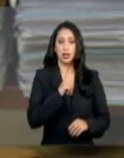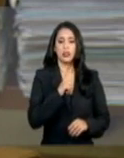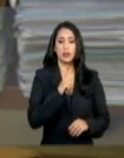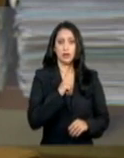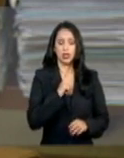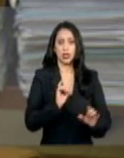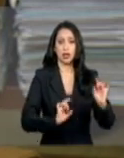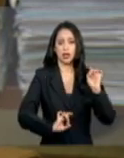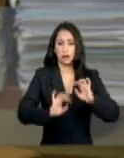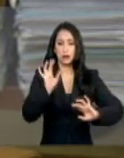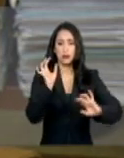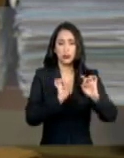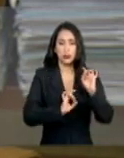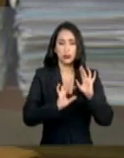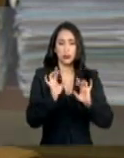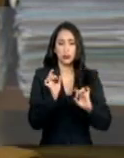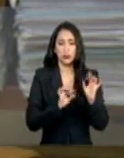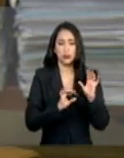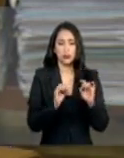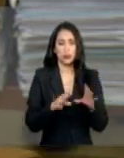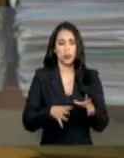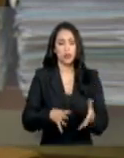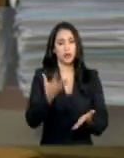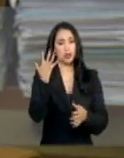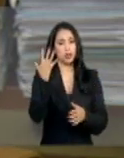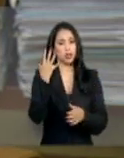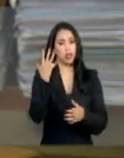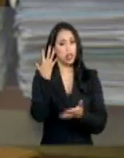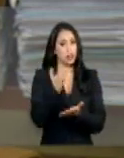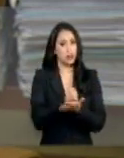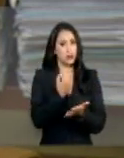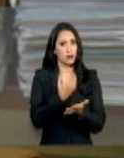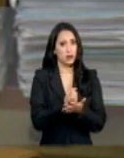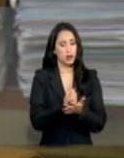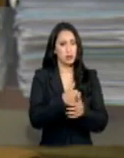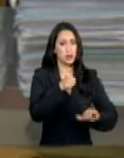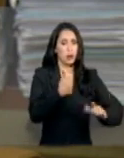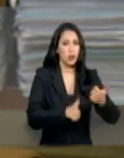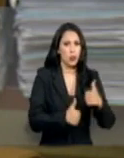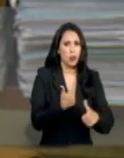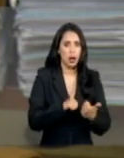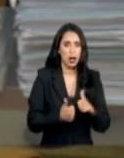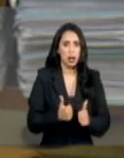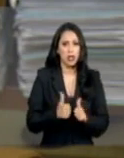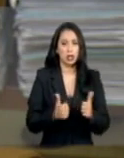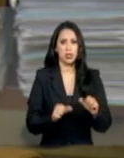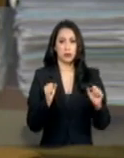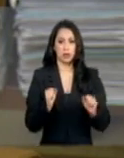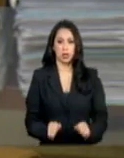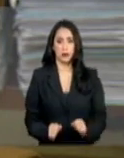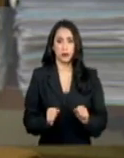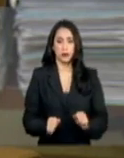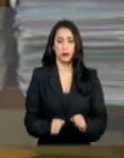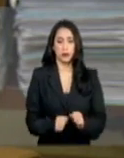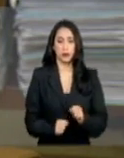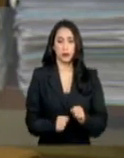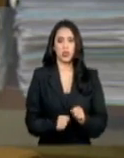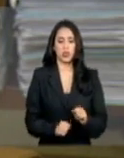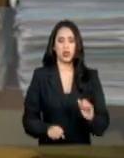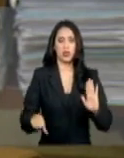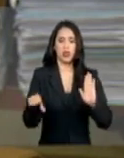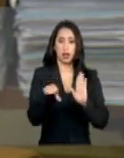de sistematização de informações e produção de análises sobre possíveis operações ilegais ou